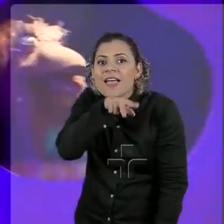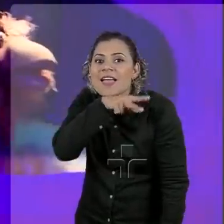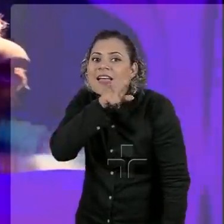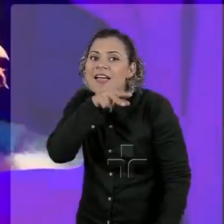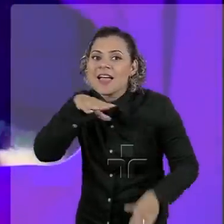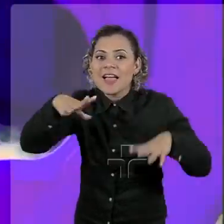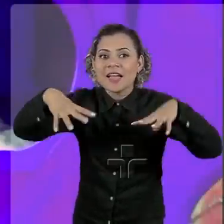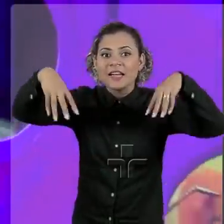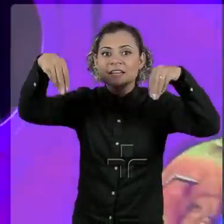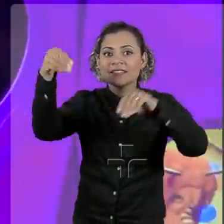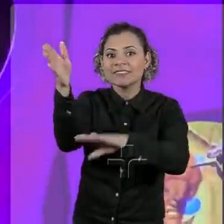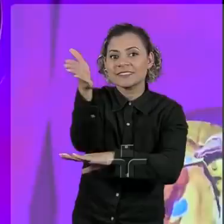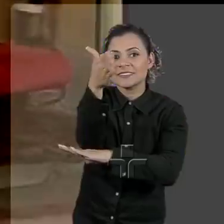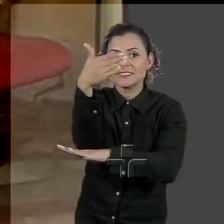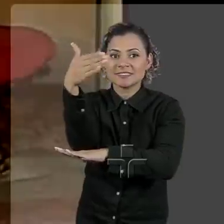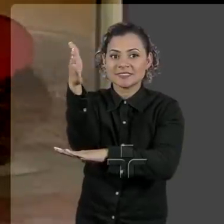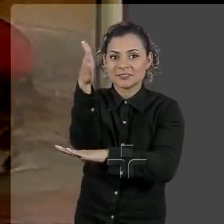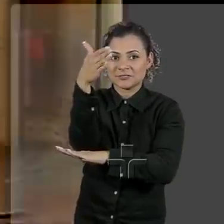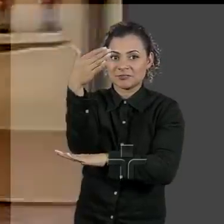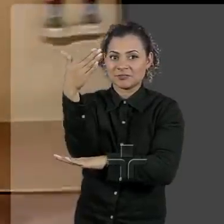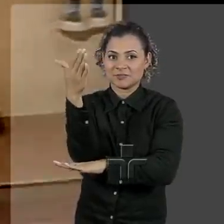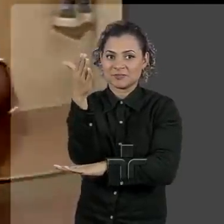no Castelo Rá-Tim-Bum?